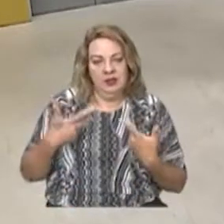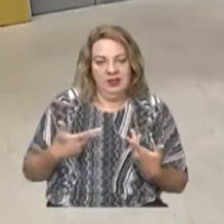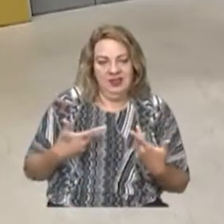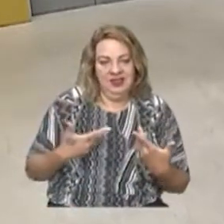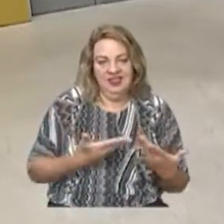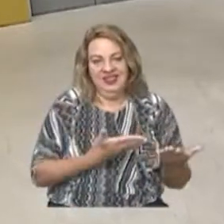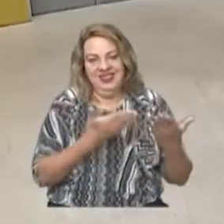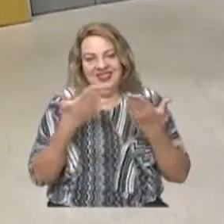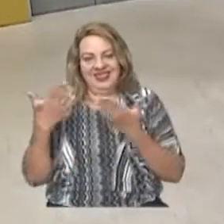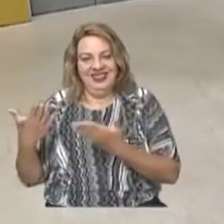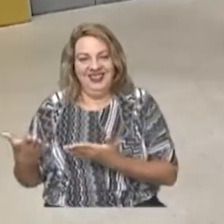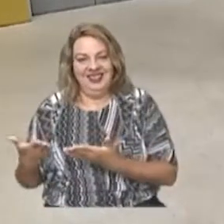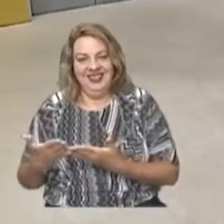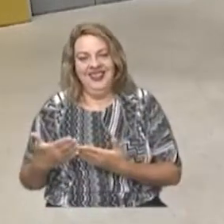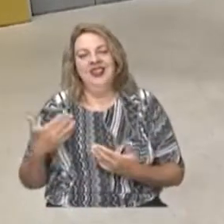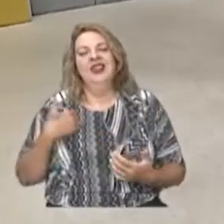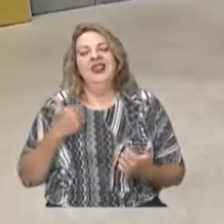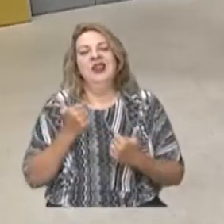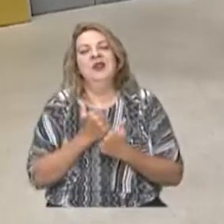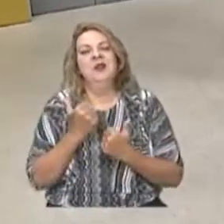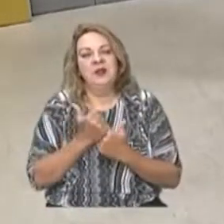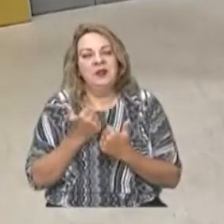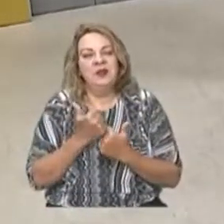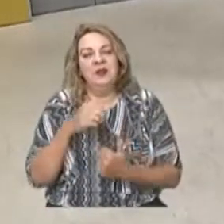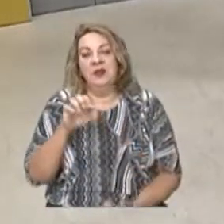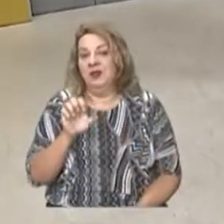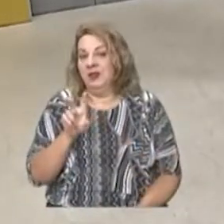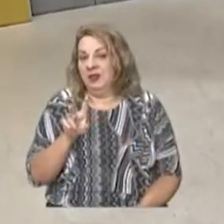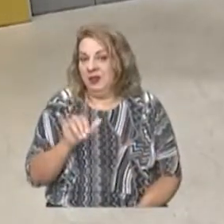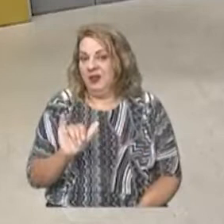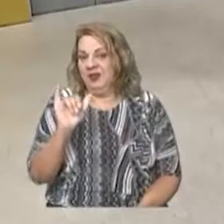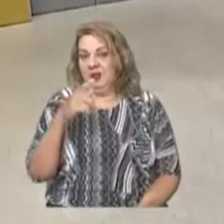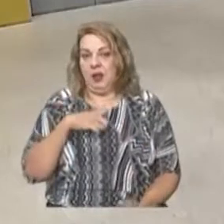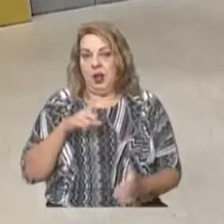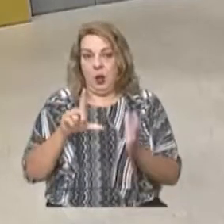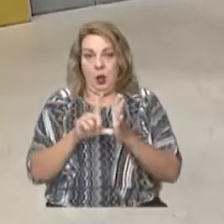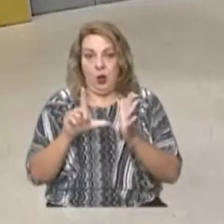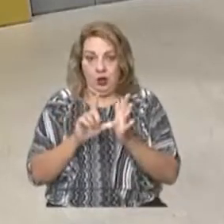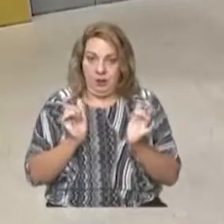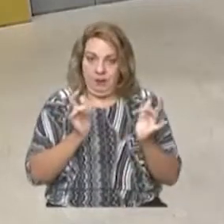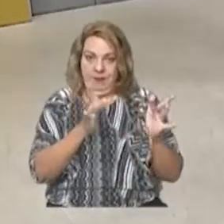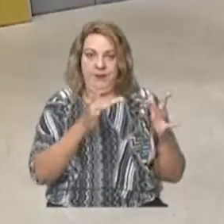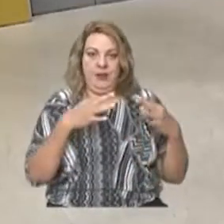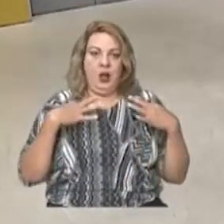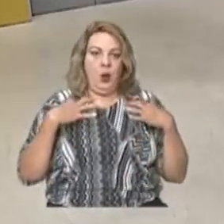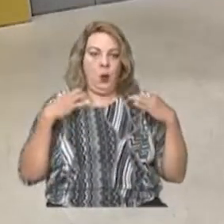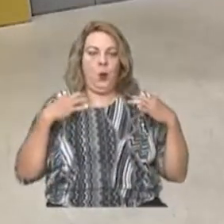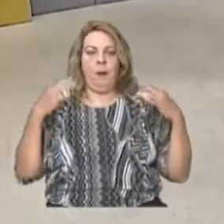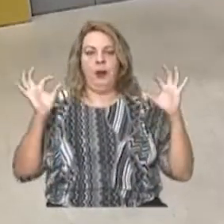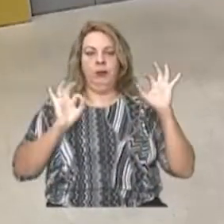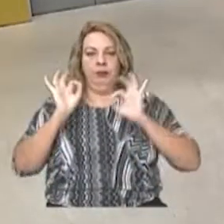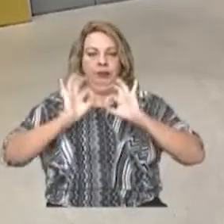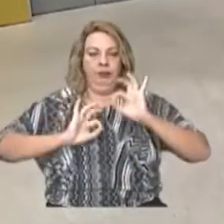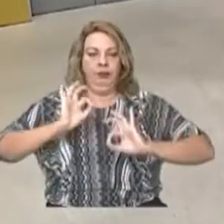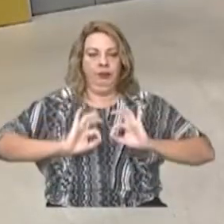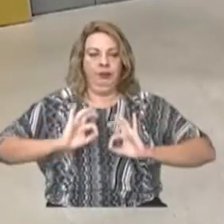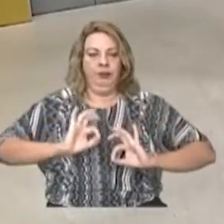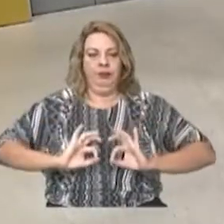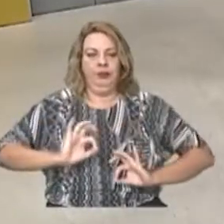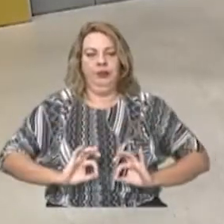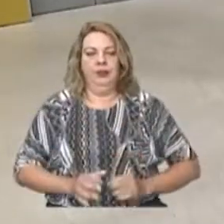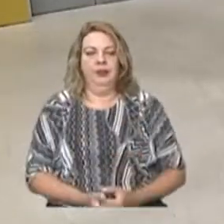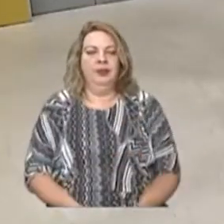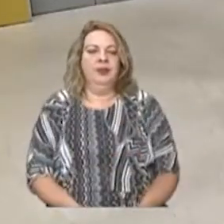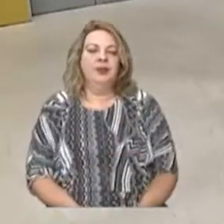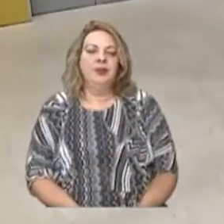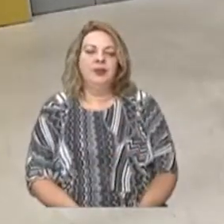elegância tem o apoio aqui fabuloso da Eve Decoração e Trajes Finos, que me providencia ficar cada vez mais